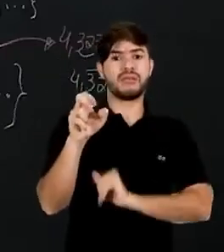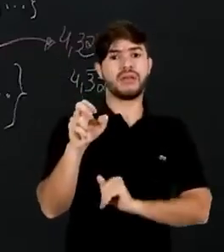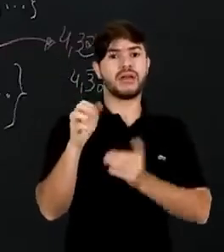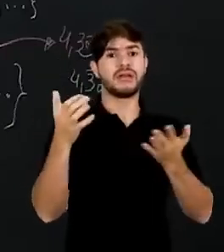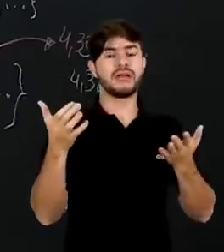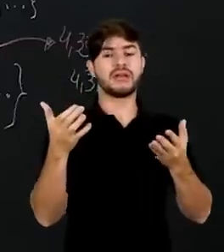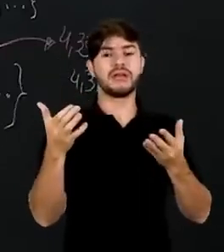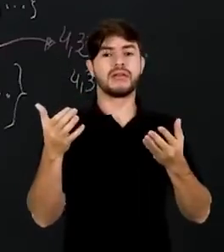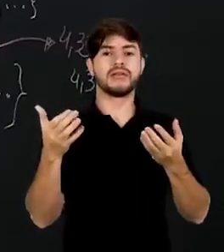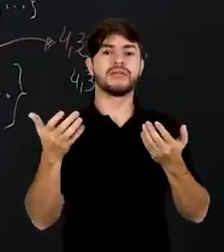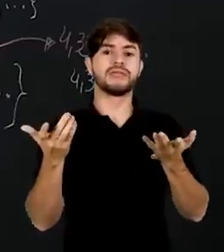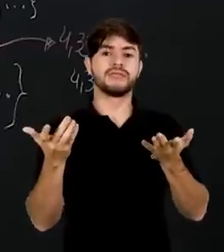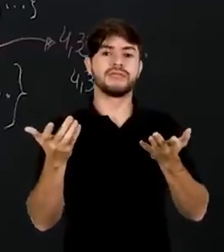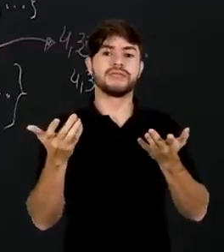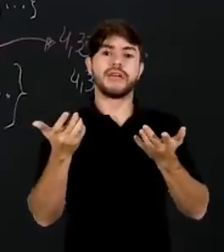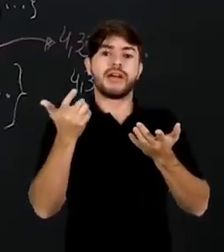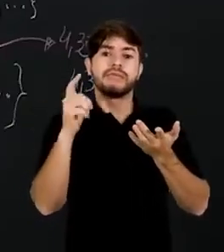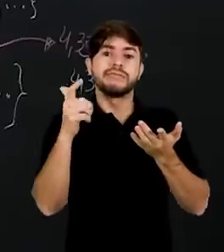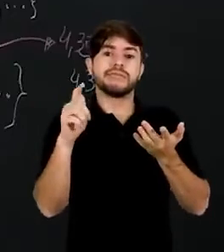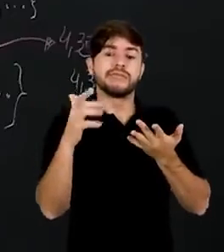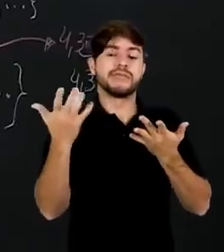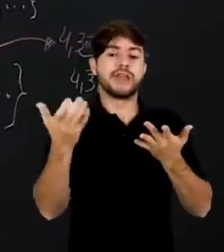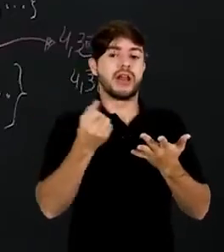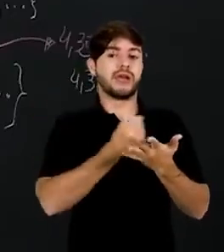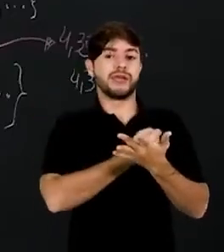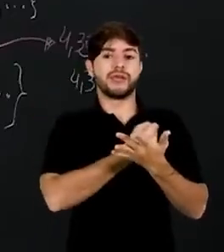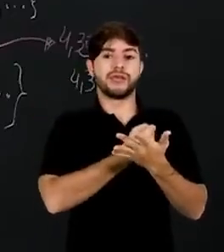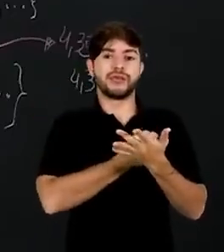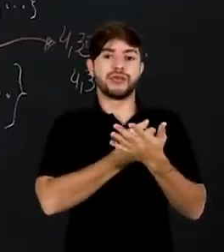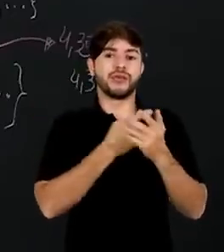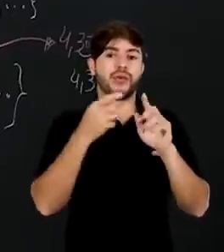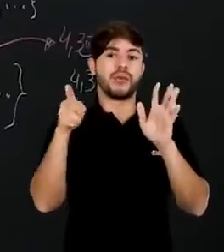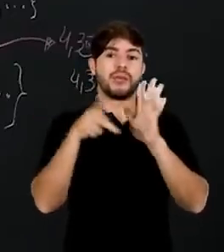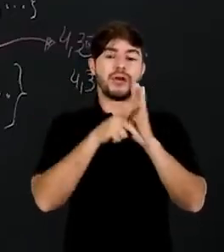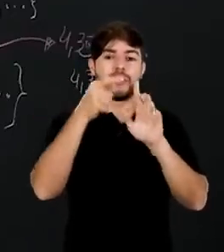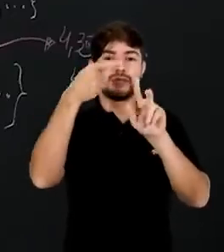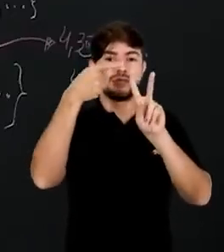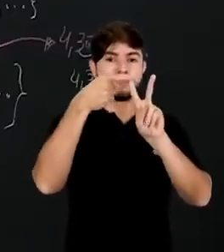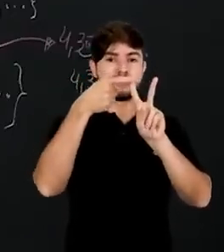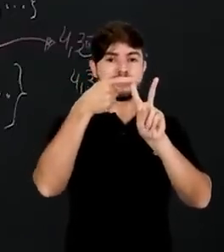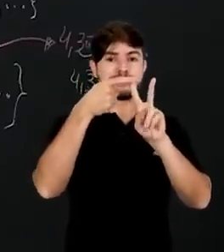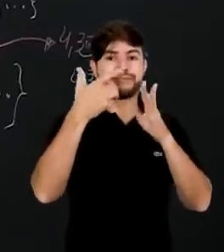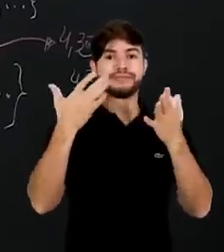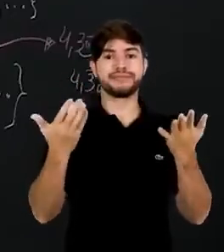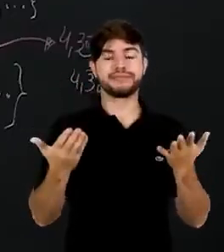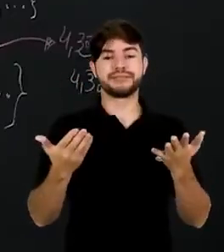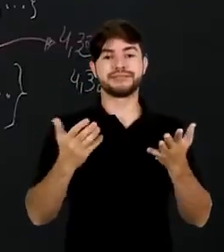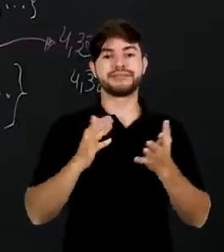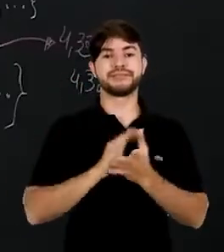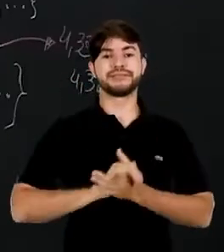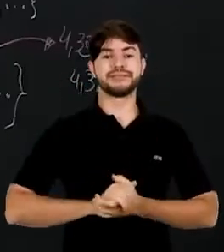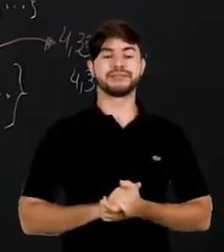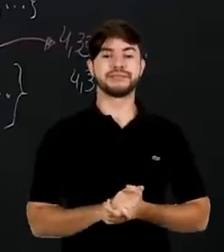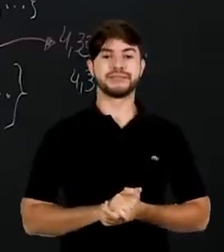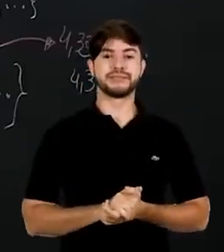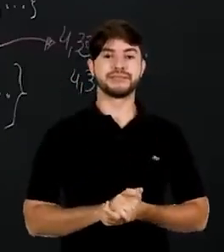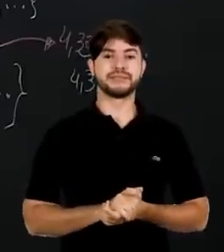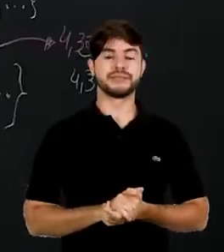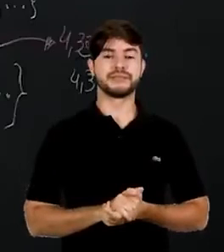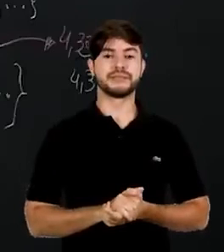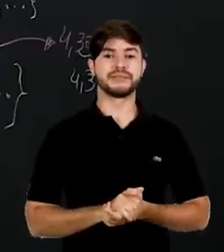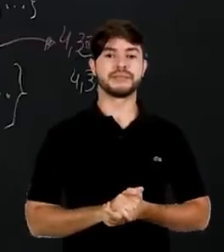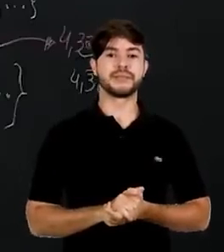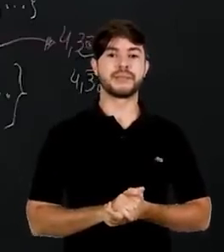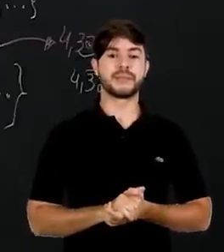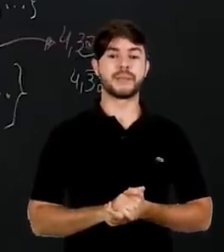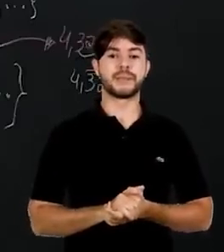4 é 16, já ultrapassou o número 15. Então, nós não temos nenhum número cuja raiz